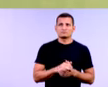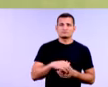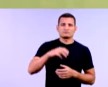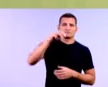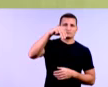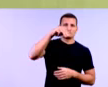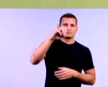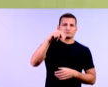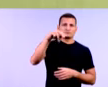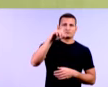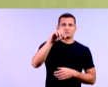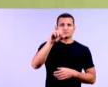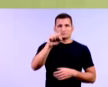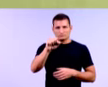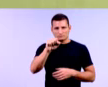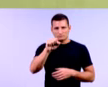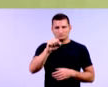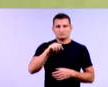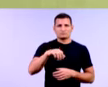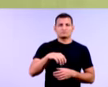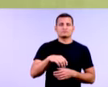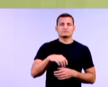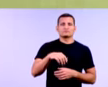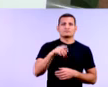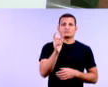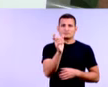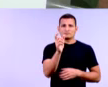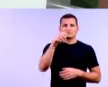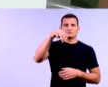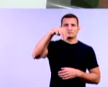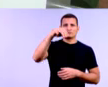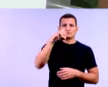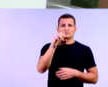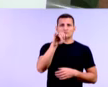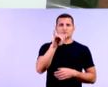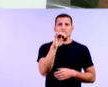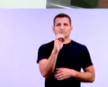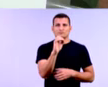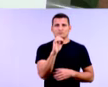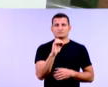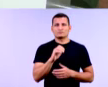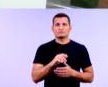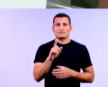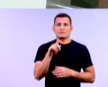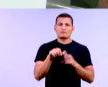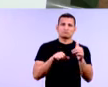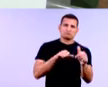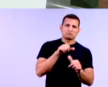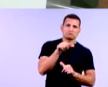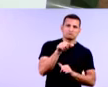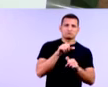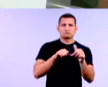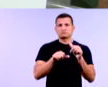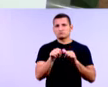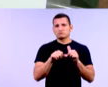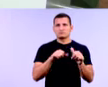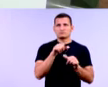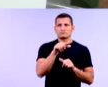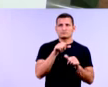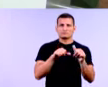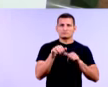menos e a expressão meio. Ah, tá. Meio é variável, invariável, quando empregar meio,